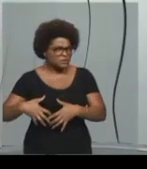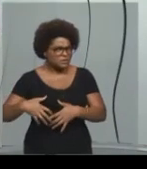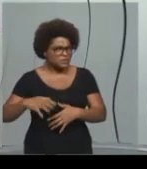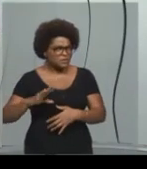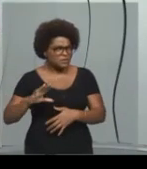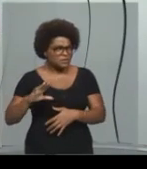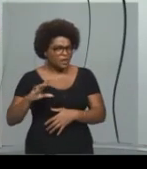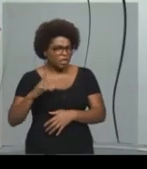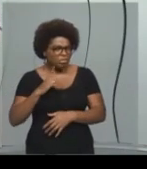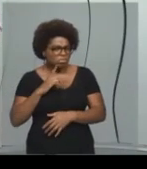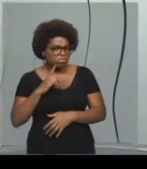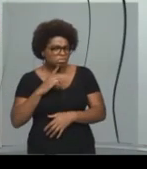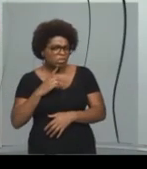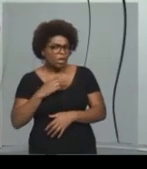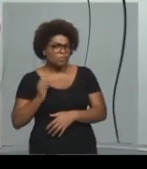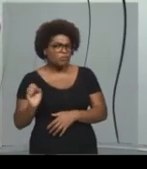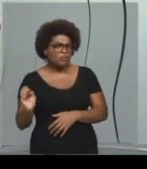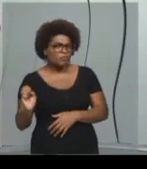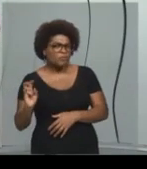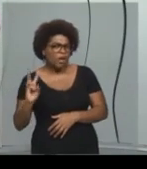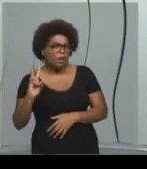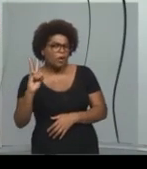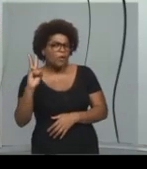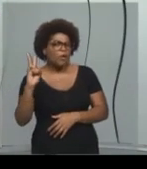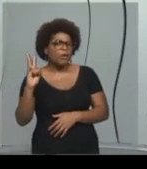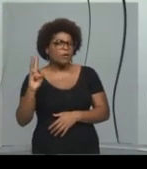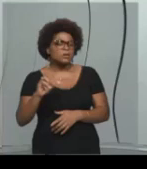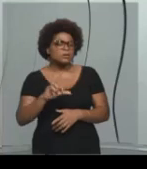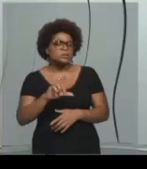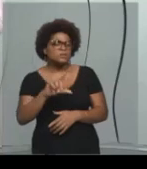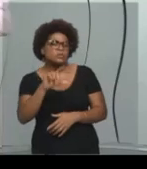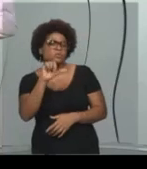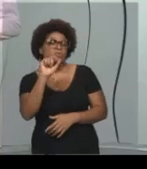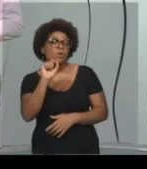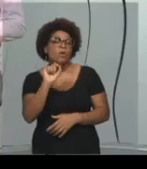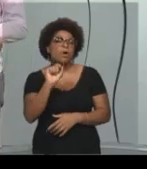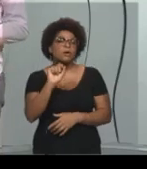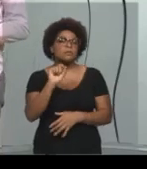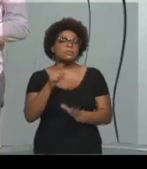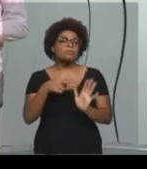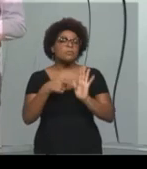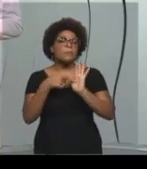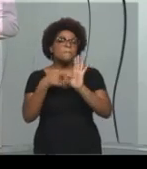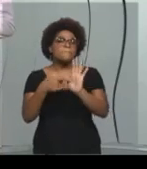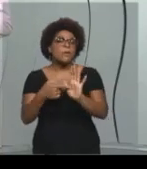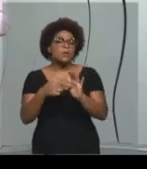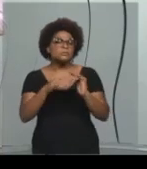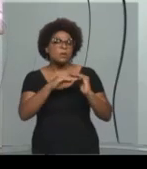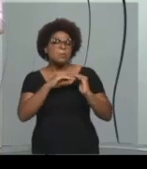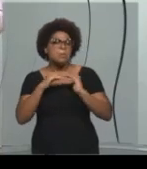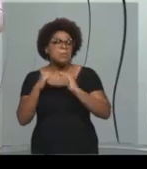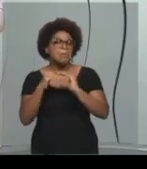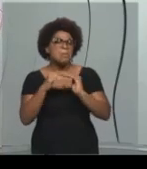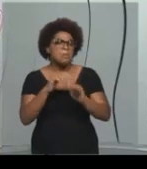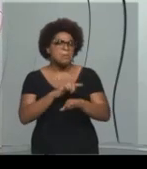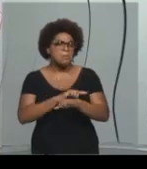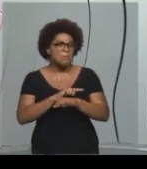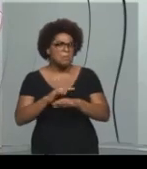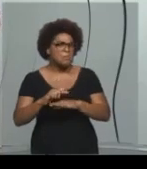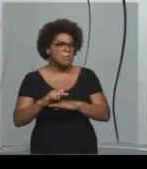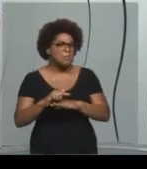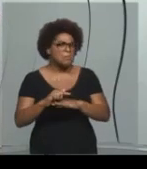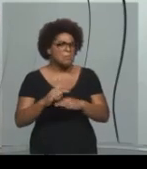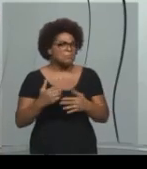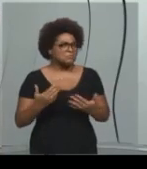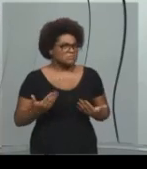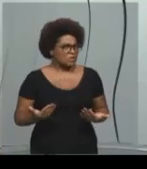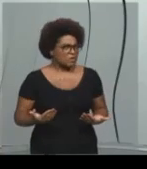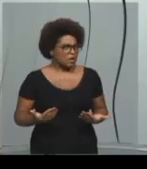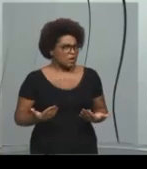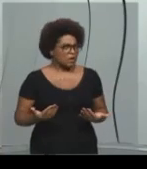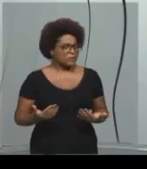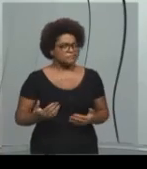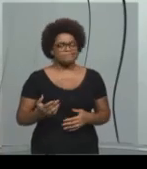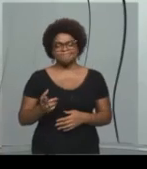seus critérios, seus valores, conduz à padronização do comportamento? Aparentemente não,